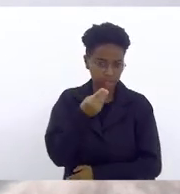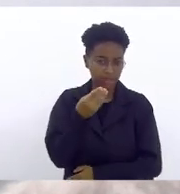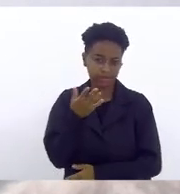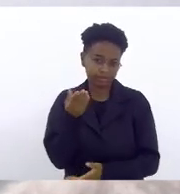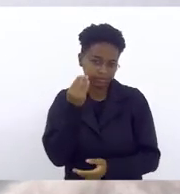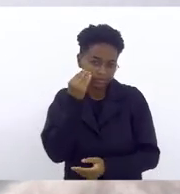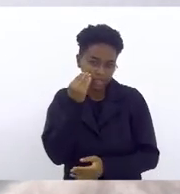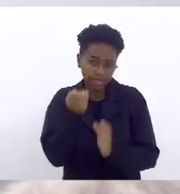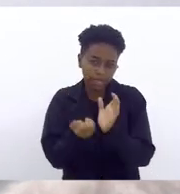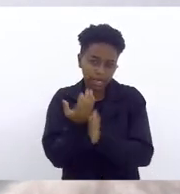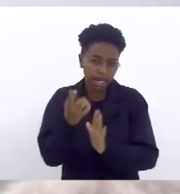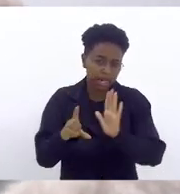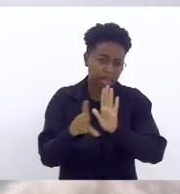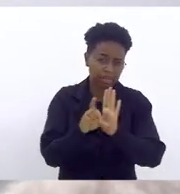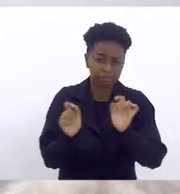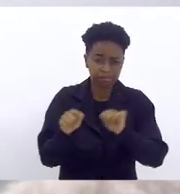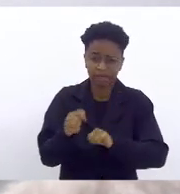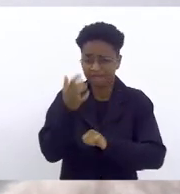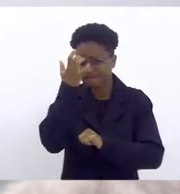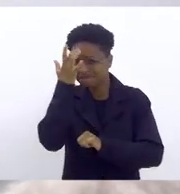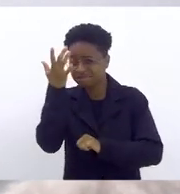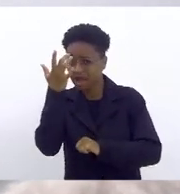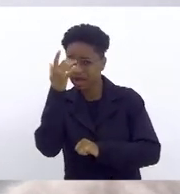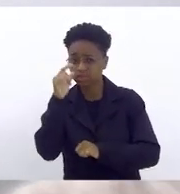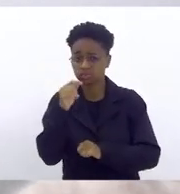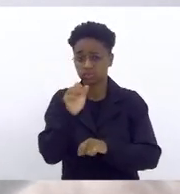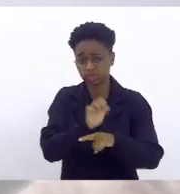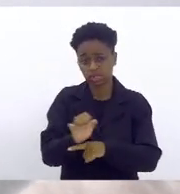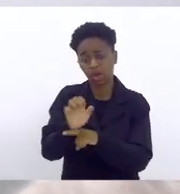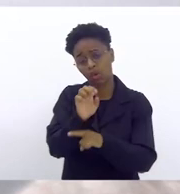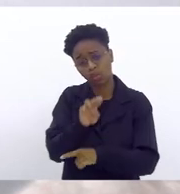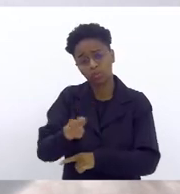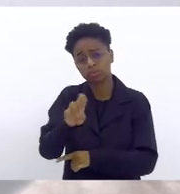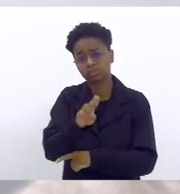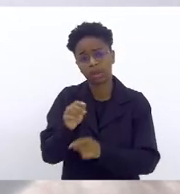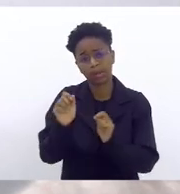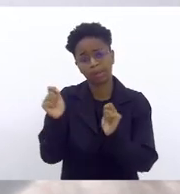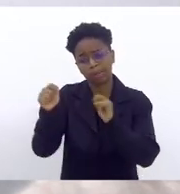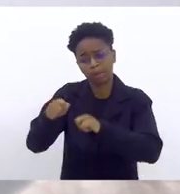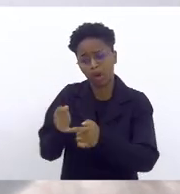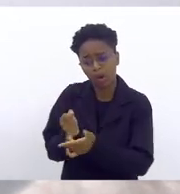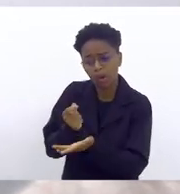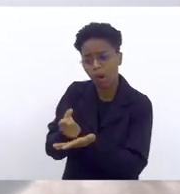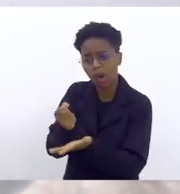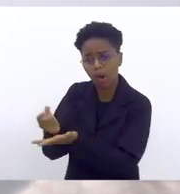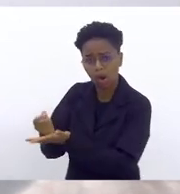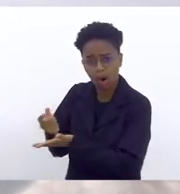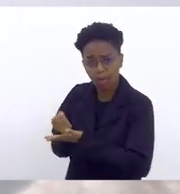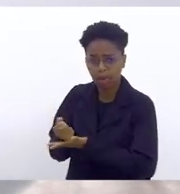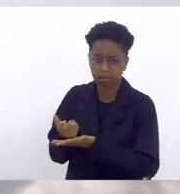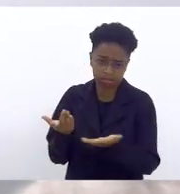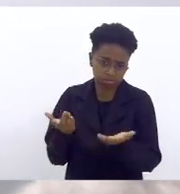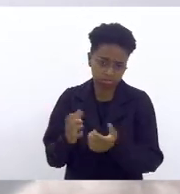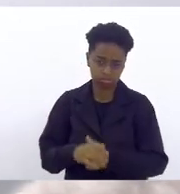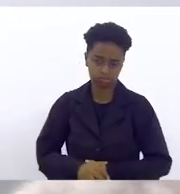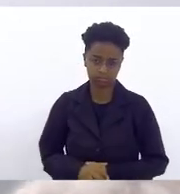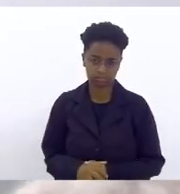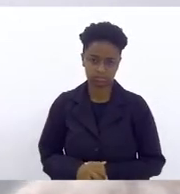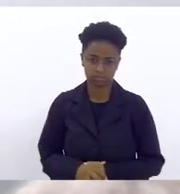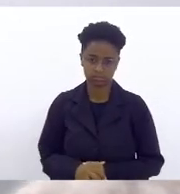legislação que facilitasse que os estados também utilizassem seu poder de compra para incentivar as indústrias locais